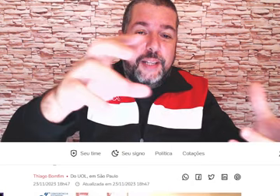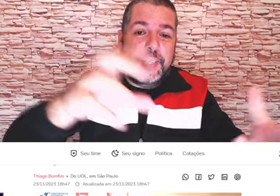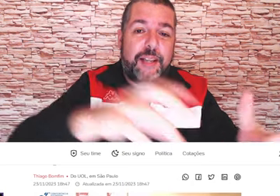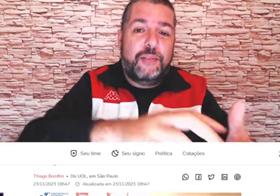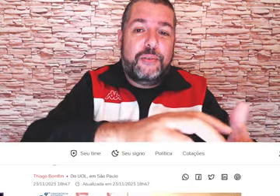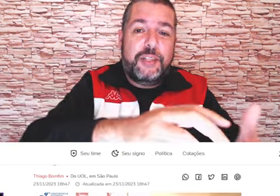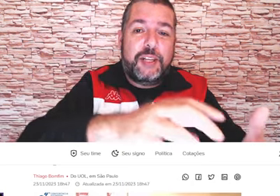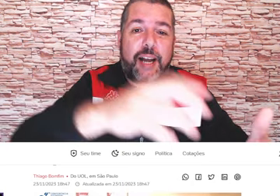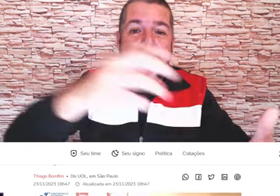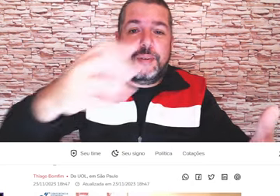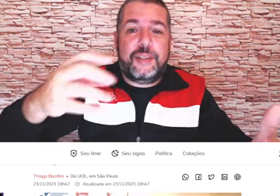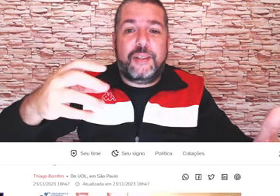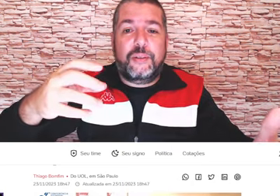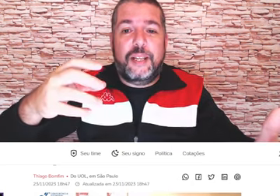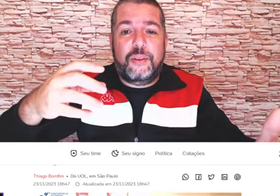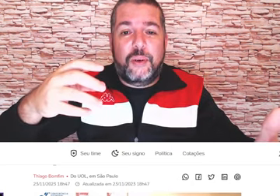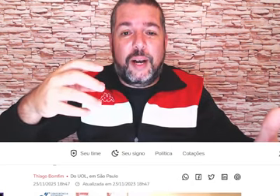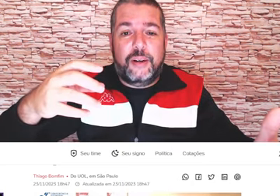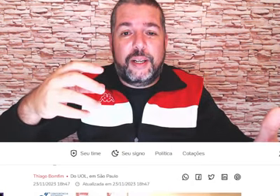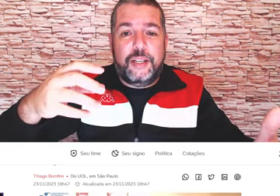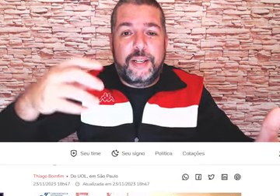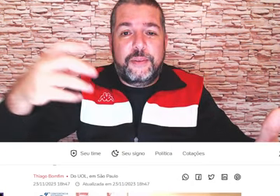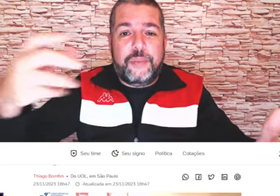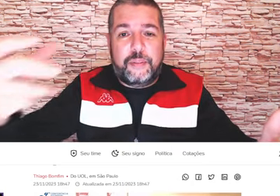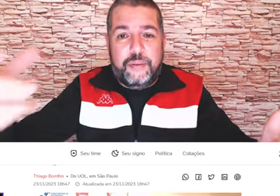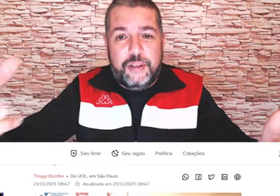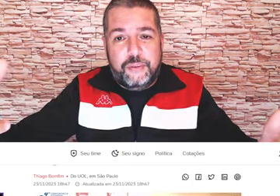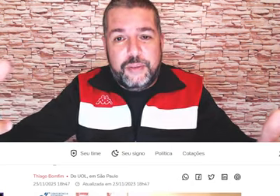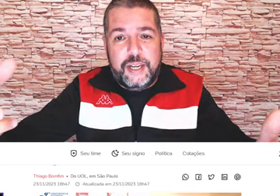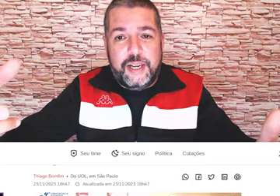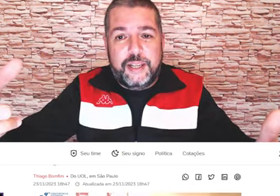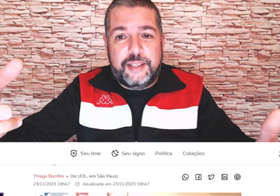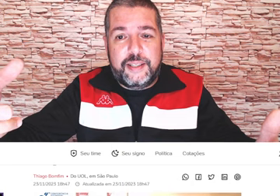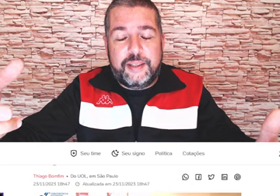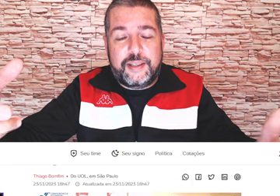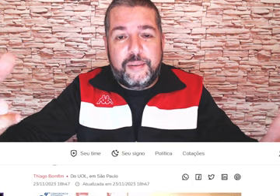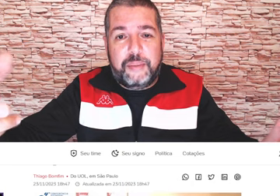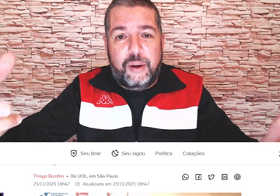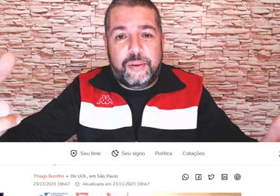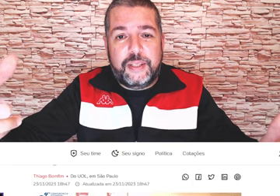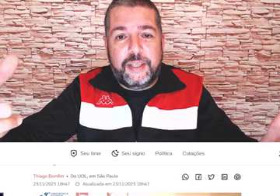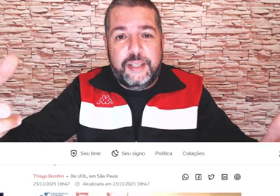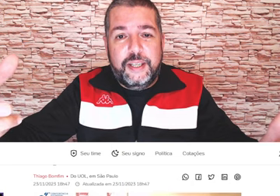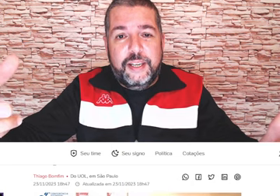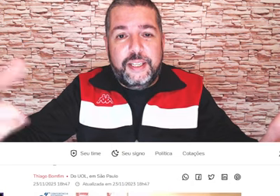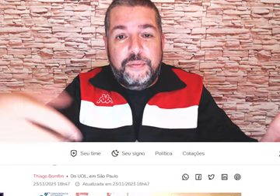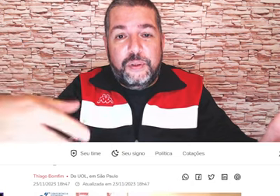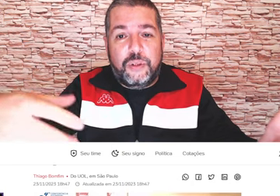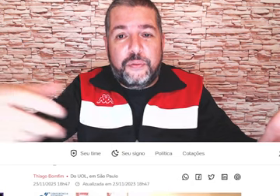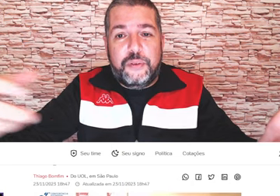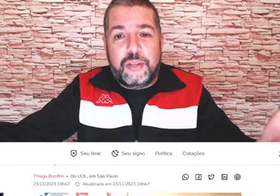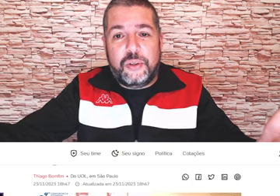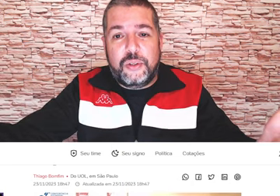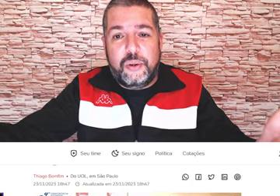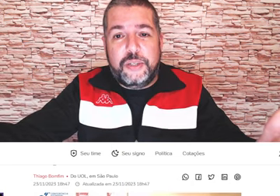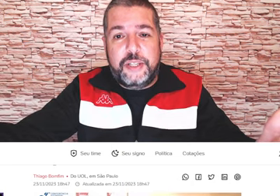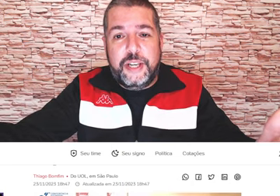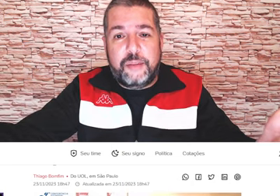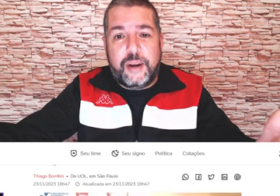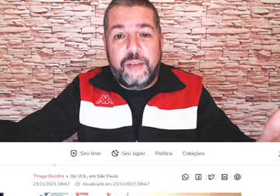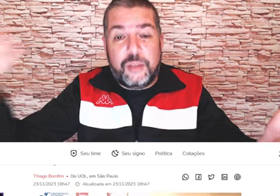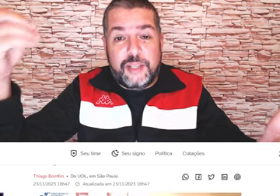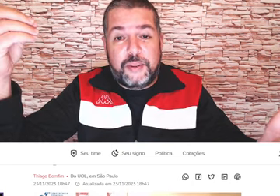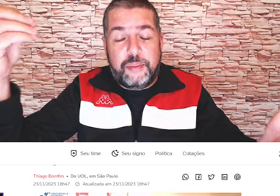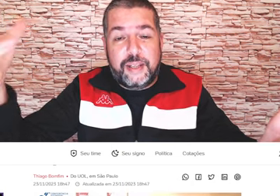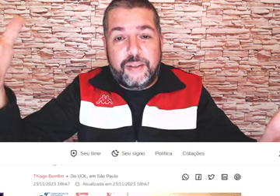os militantes do sindicato que estão dando aula na prefeitura de São Paulo, né? De filosofia e sociologia,